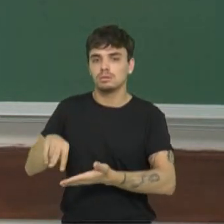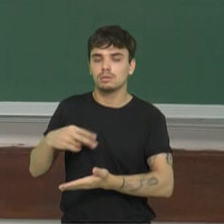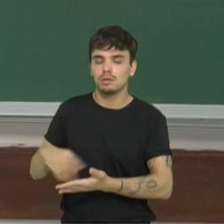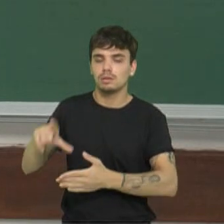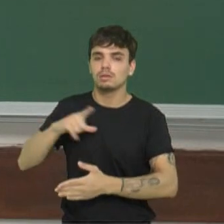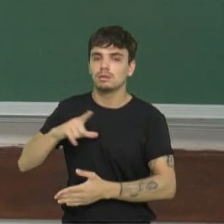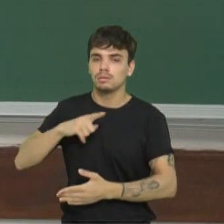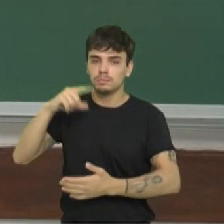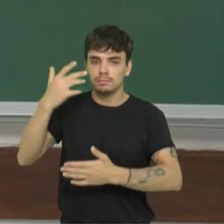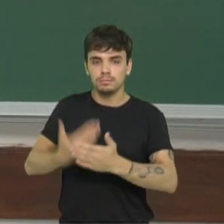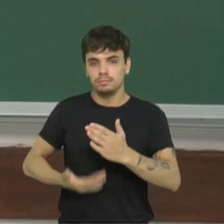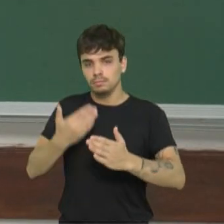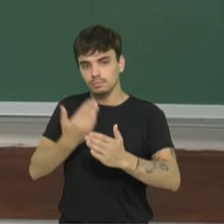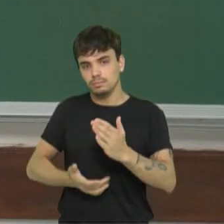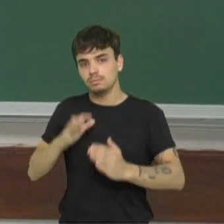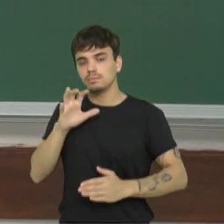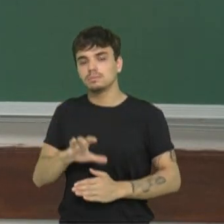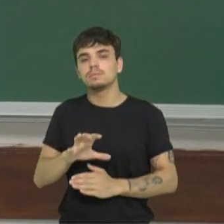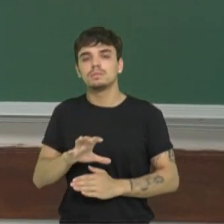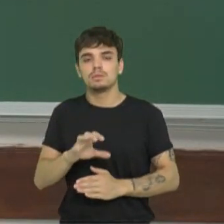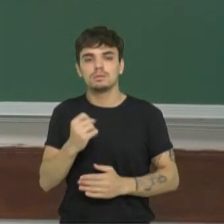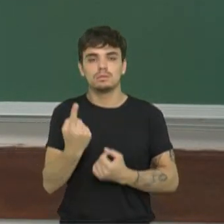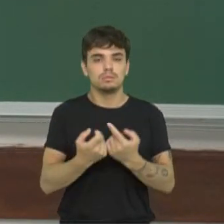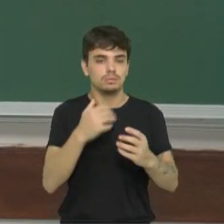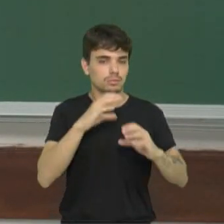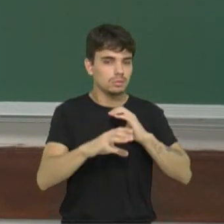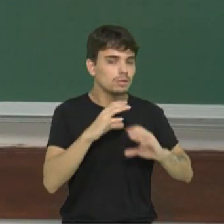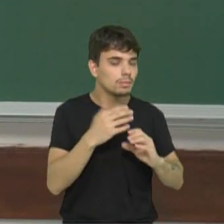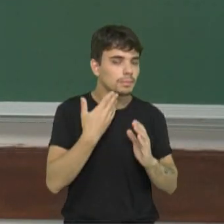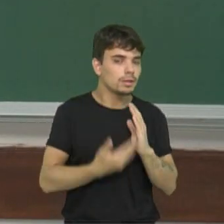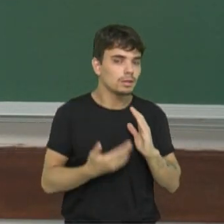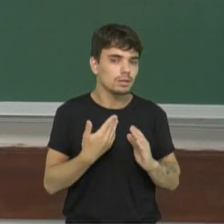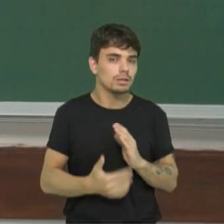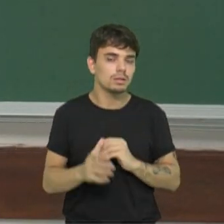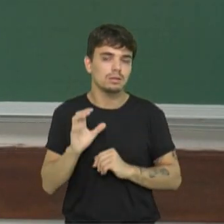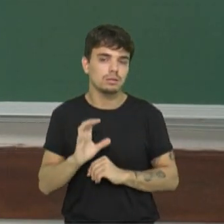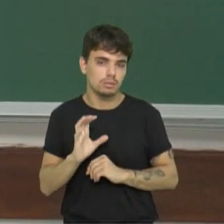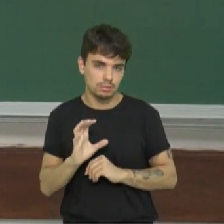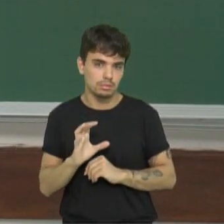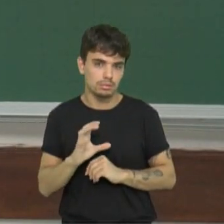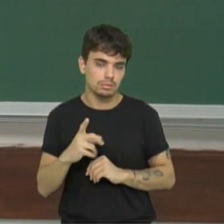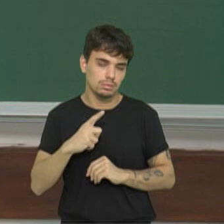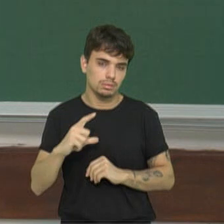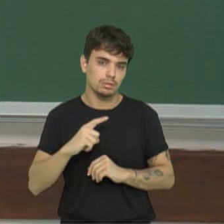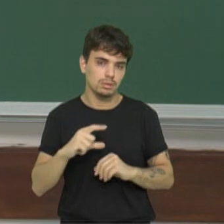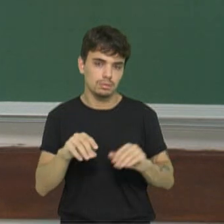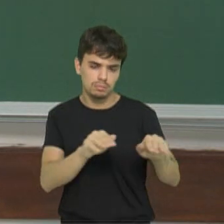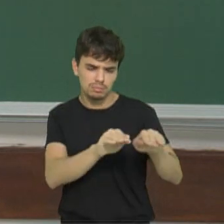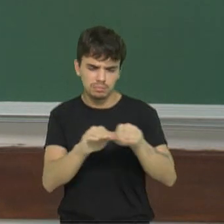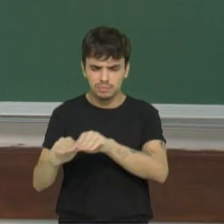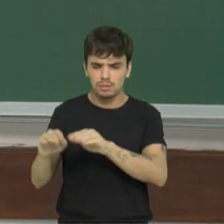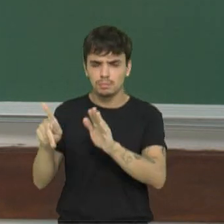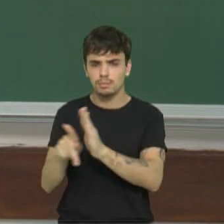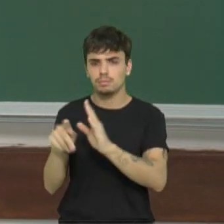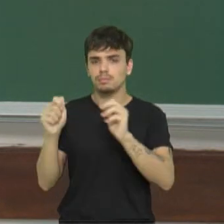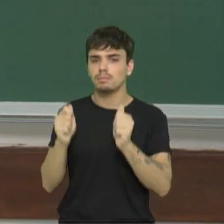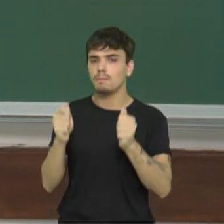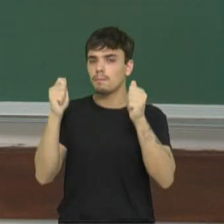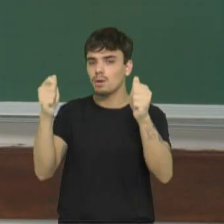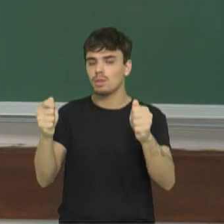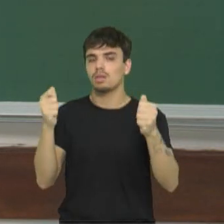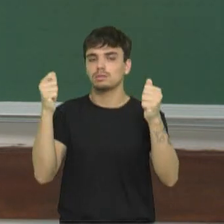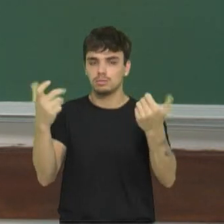perderam um pouco essa... Alguns dançarinos e alguns cantores já perderam um pouco essa linha do protesto, né? Que